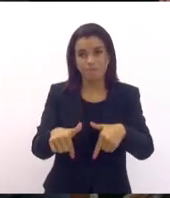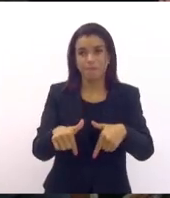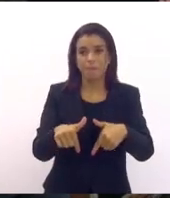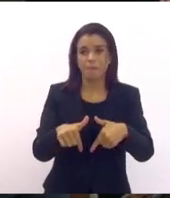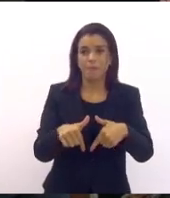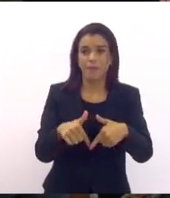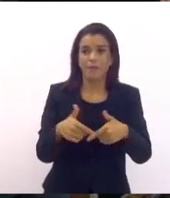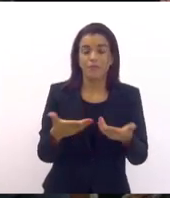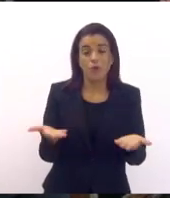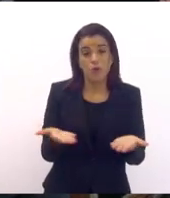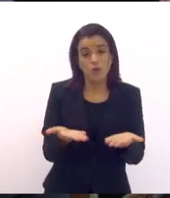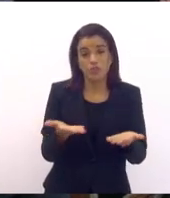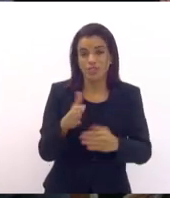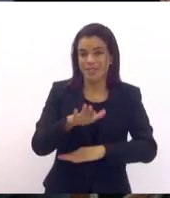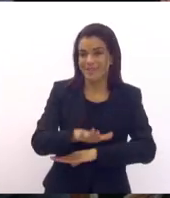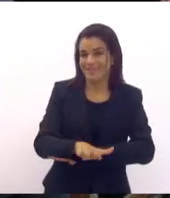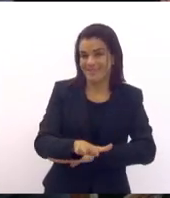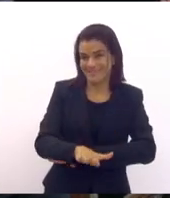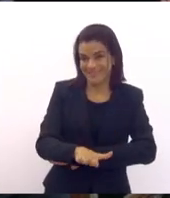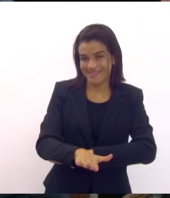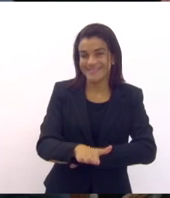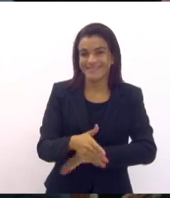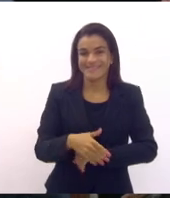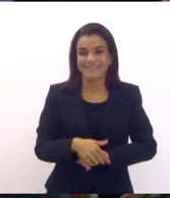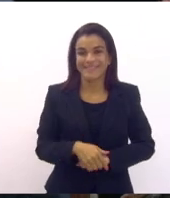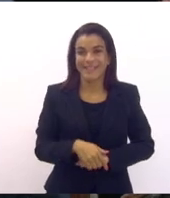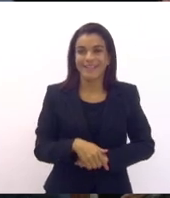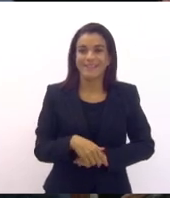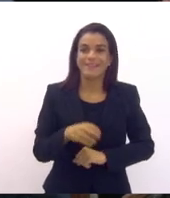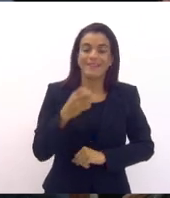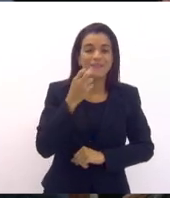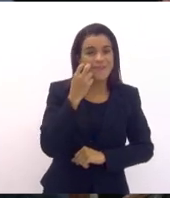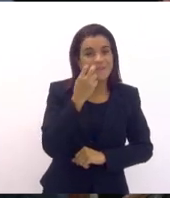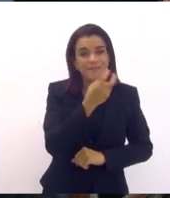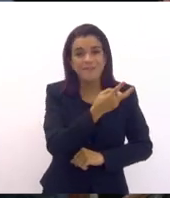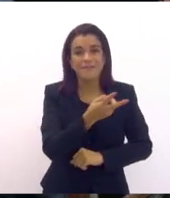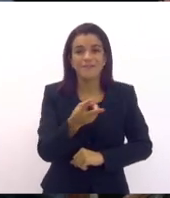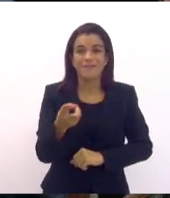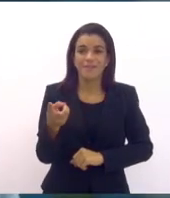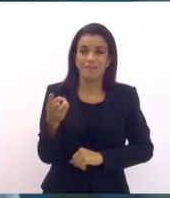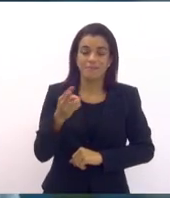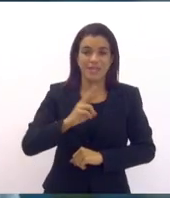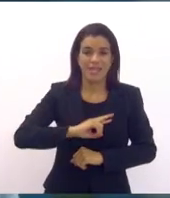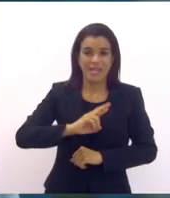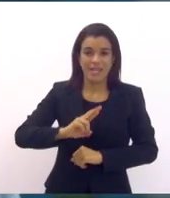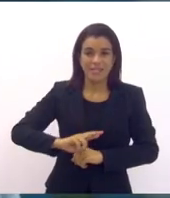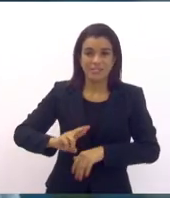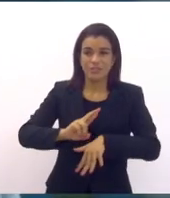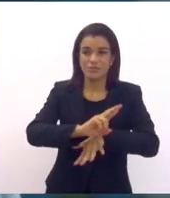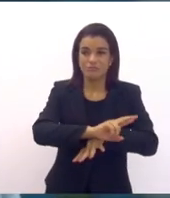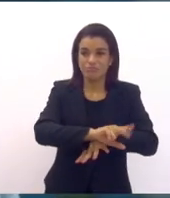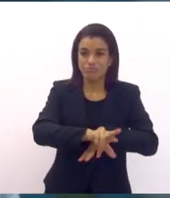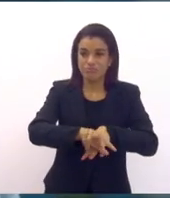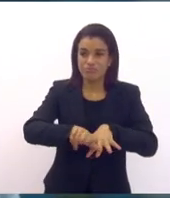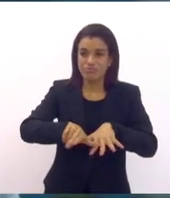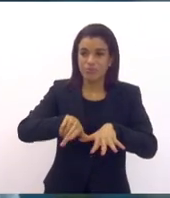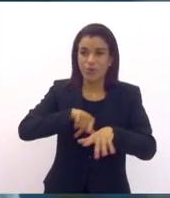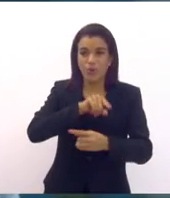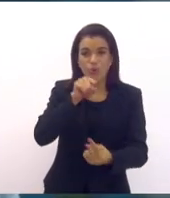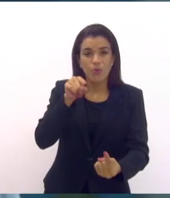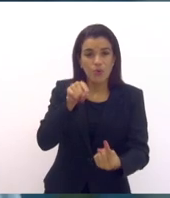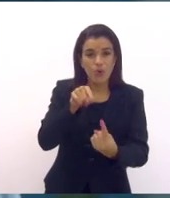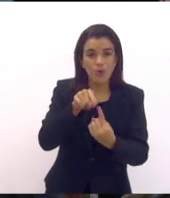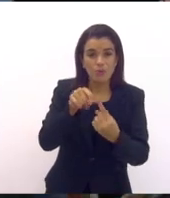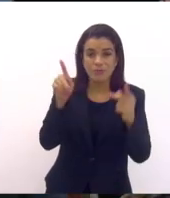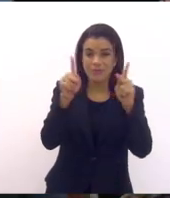nessa tarde aqui é uma alegria de poder ver justamente aqui as religiões têm o objetivo de paz